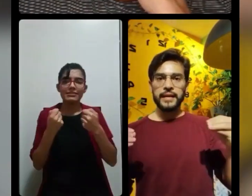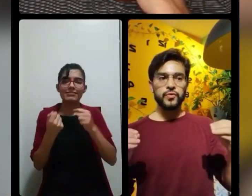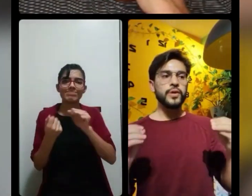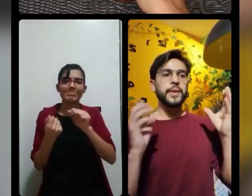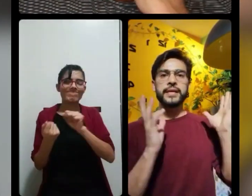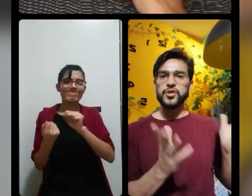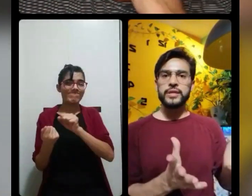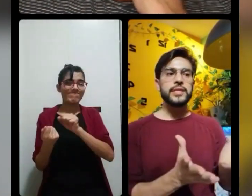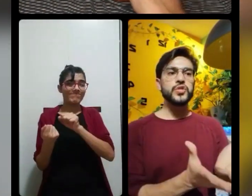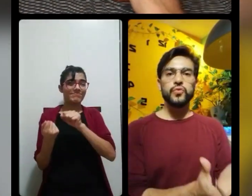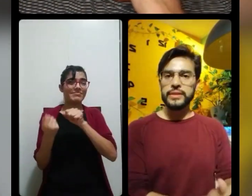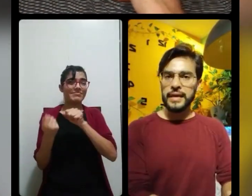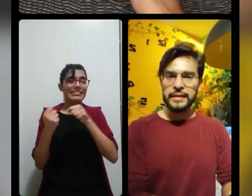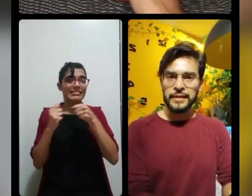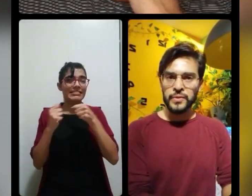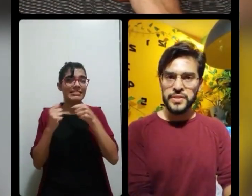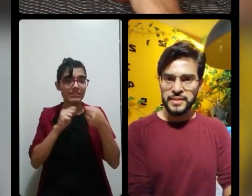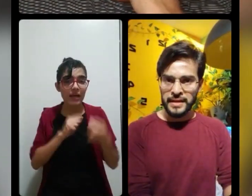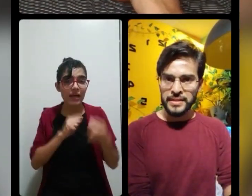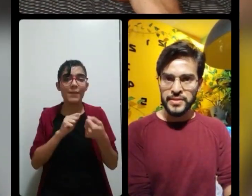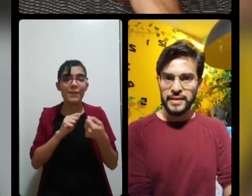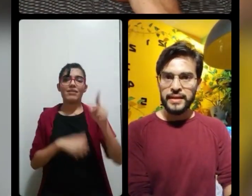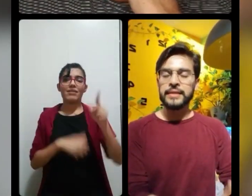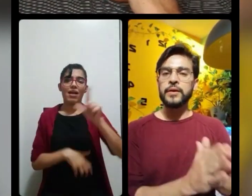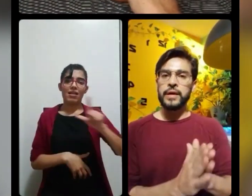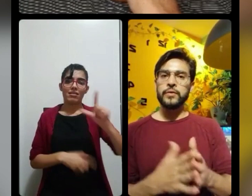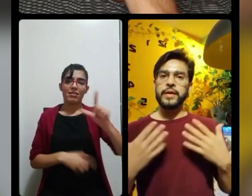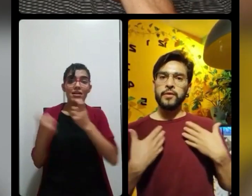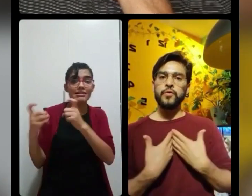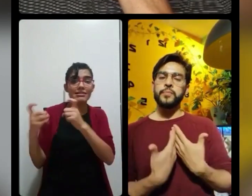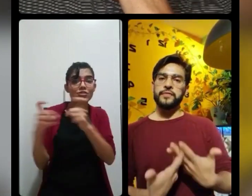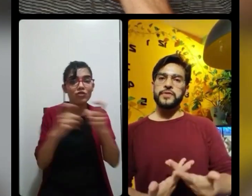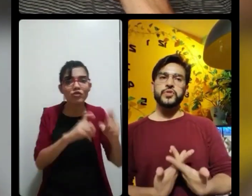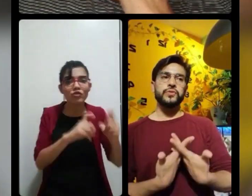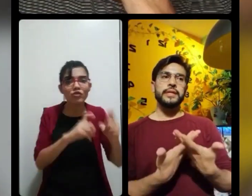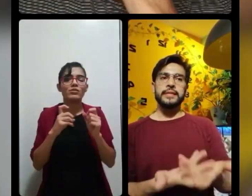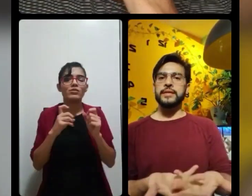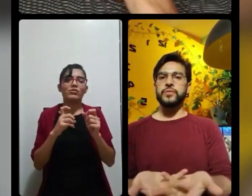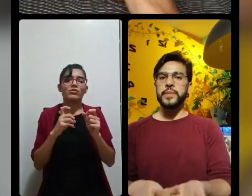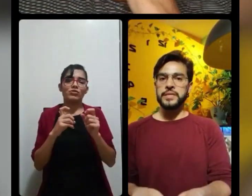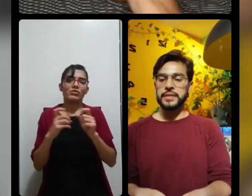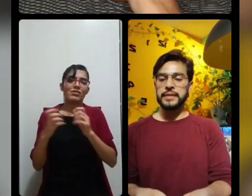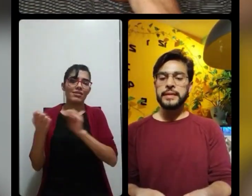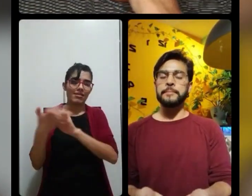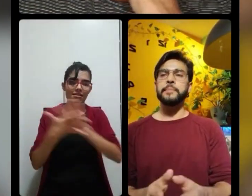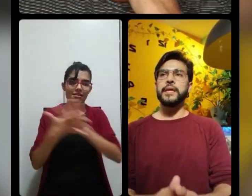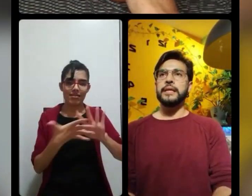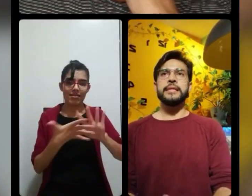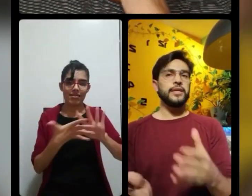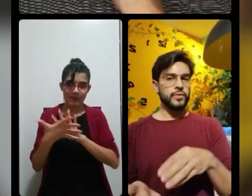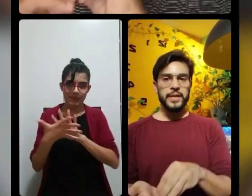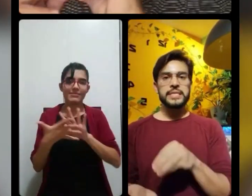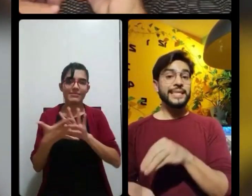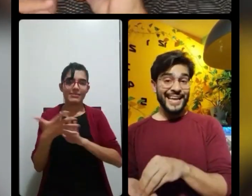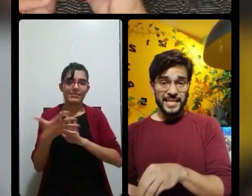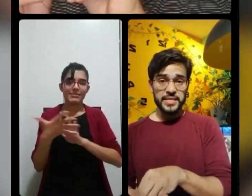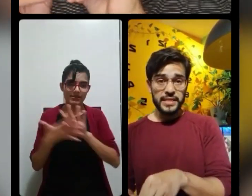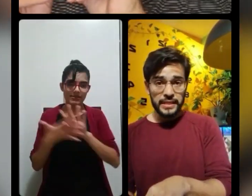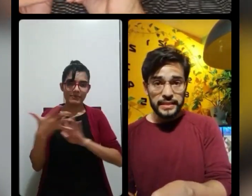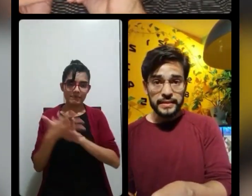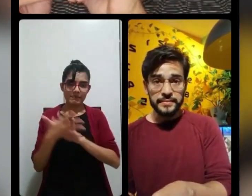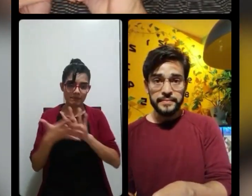dessa literatura para que a gente discuta ela em língua de sinais. Então, eu como professor de literatura